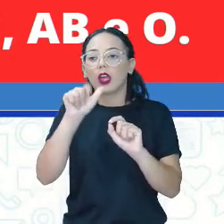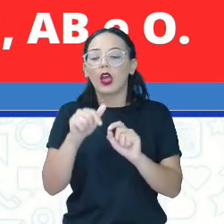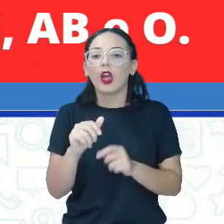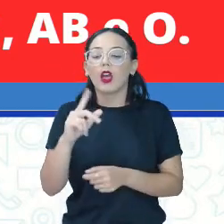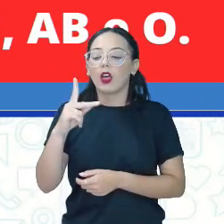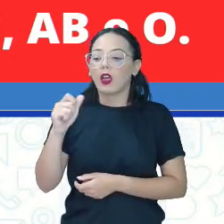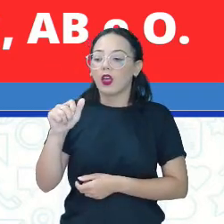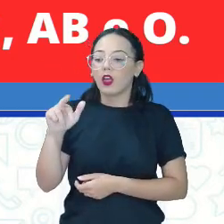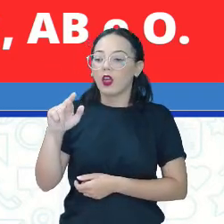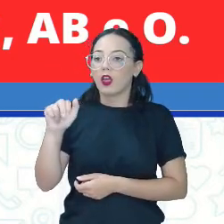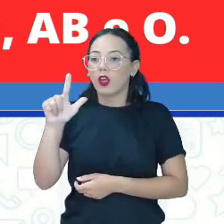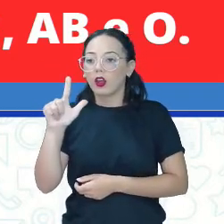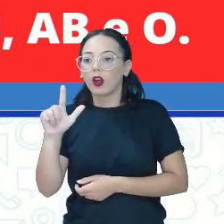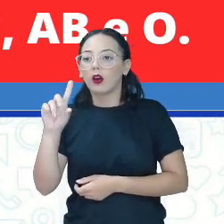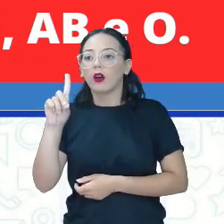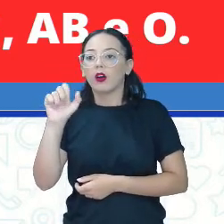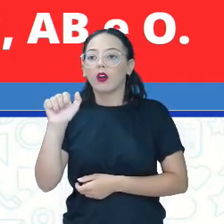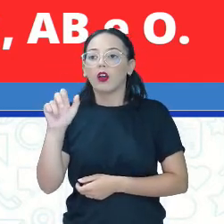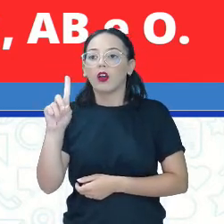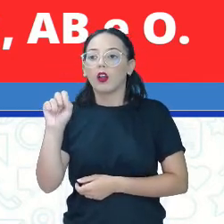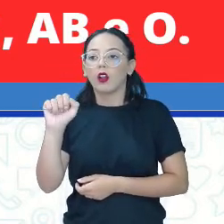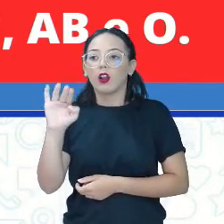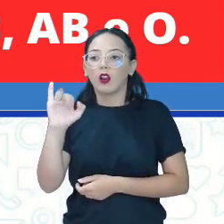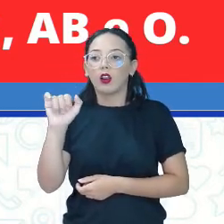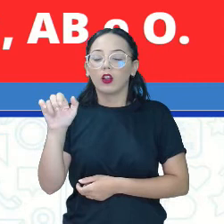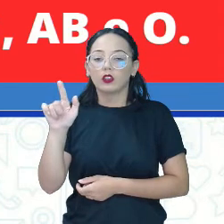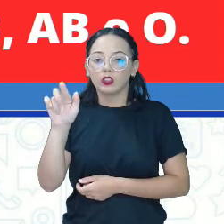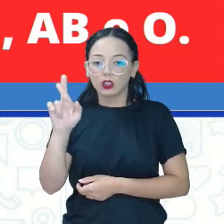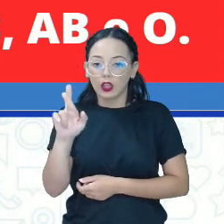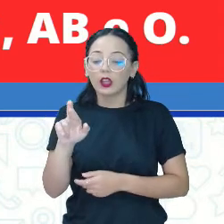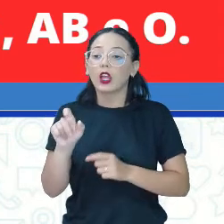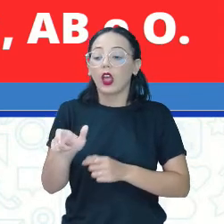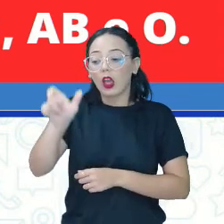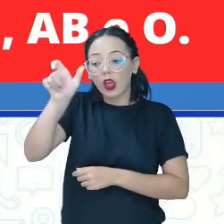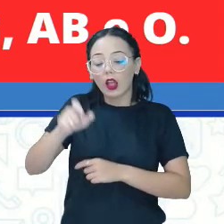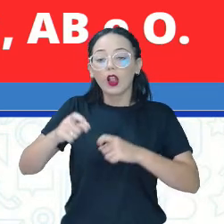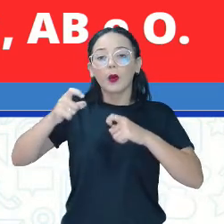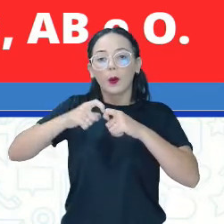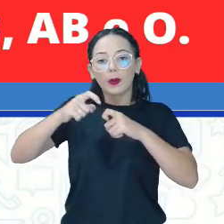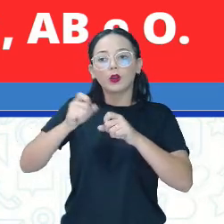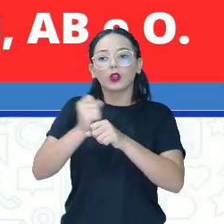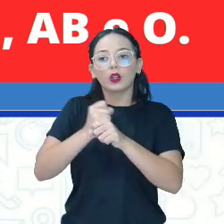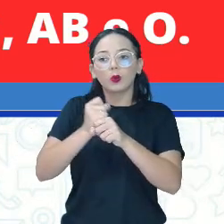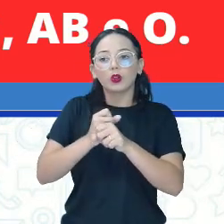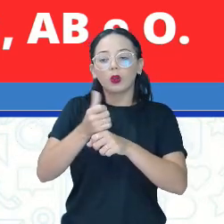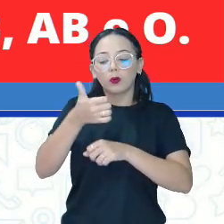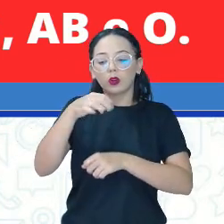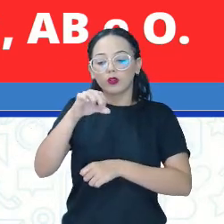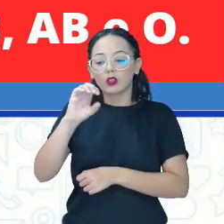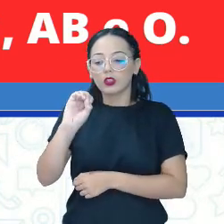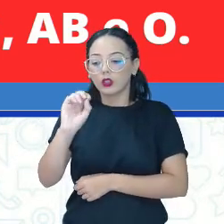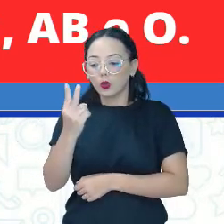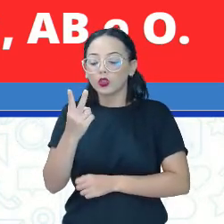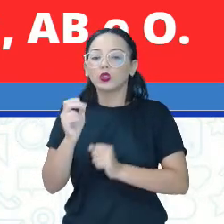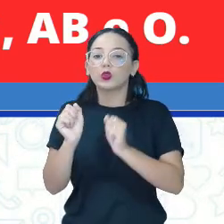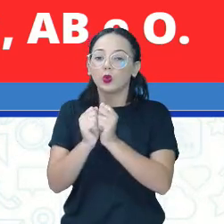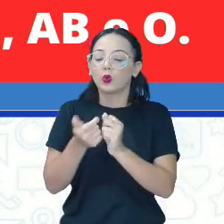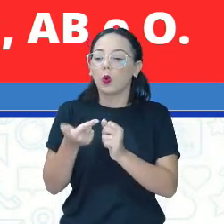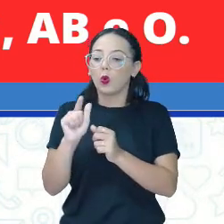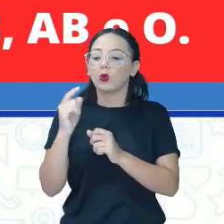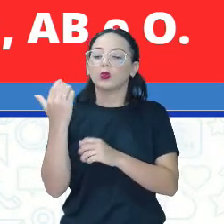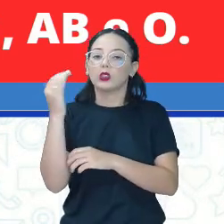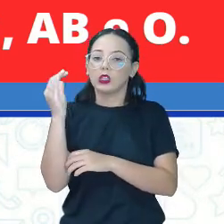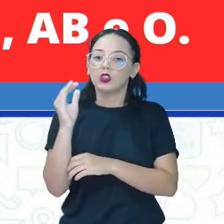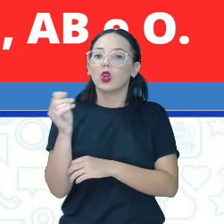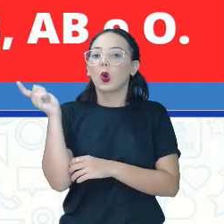Karl Landsteiner, ele foi um médico austríaco que, em 1902, junto com outros cientistas,